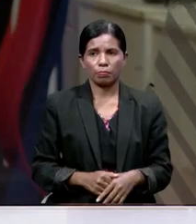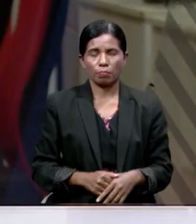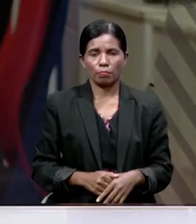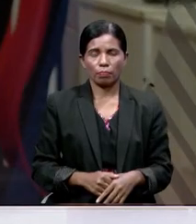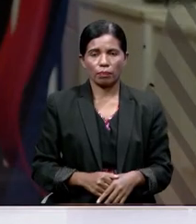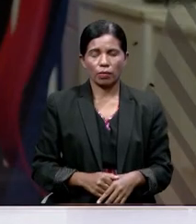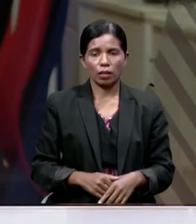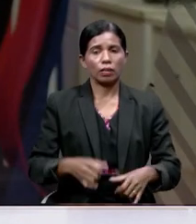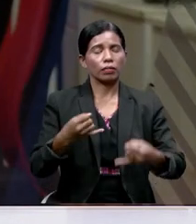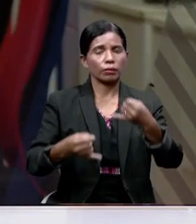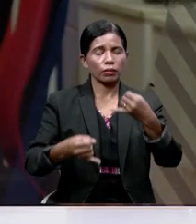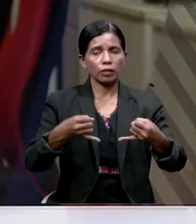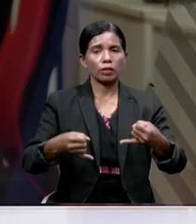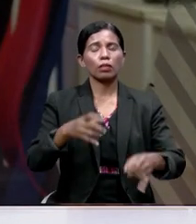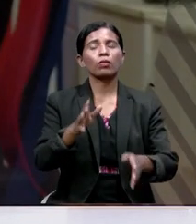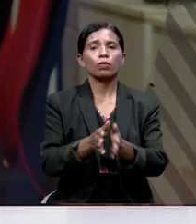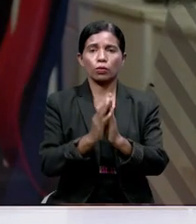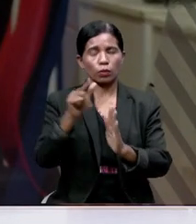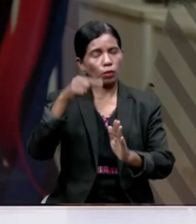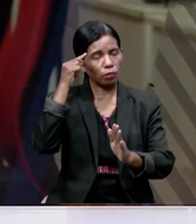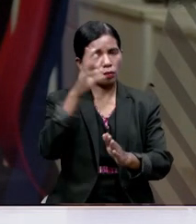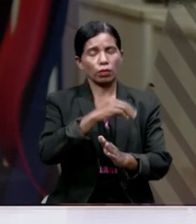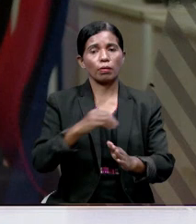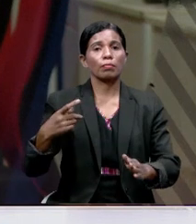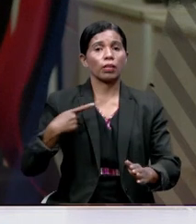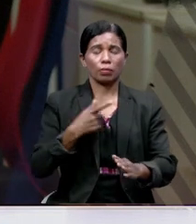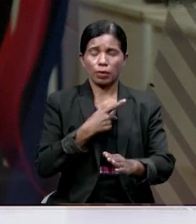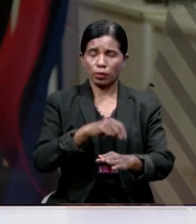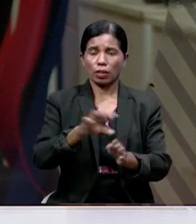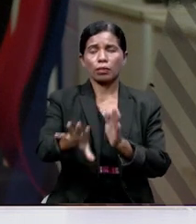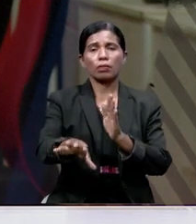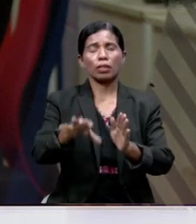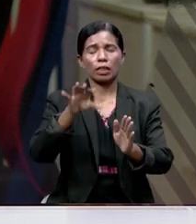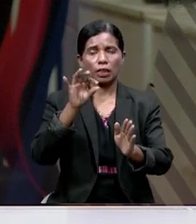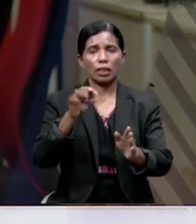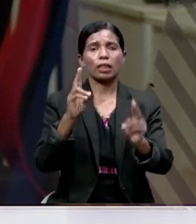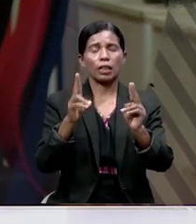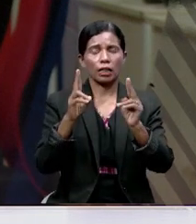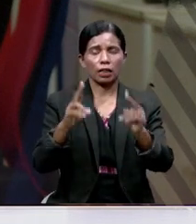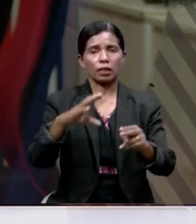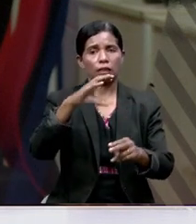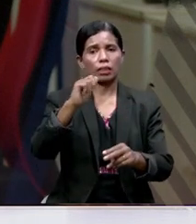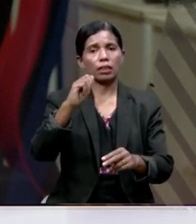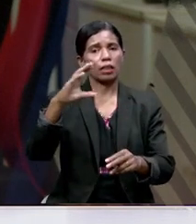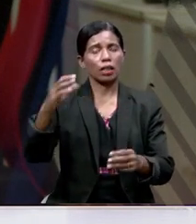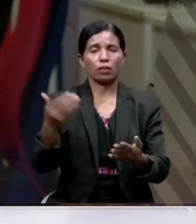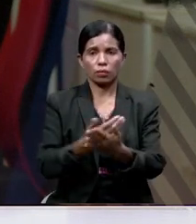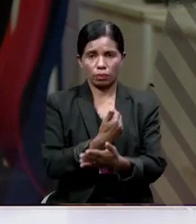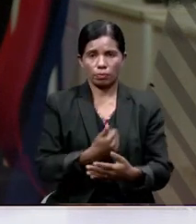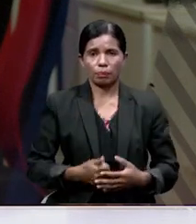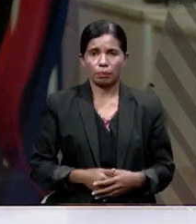Fórum Justiça Popular russo governo no Parlamento Nacional, Atuhili no nomeia lelais comissário Fonkak.